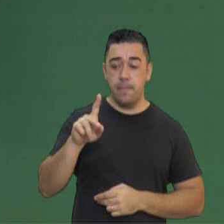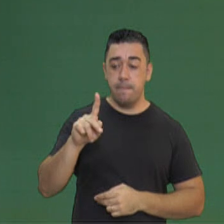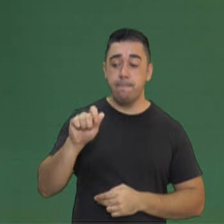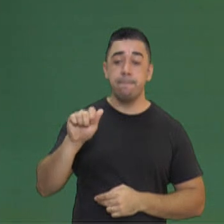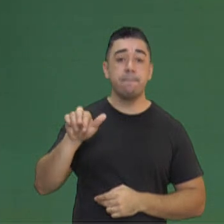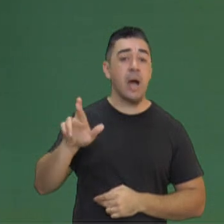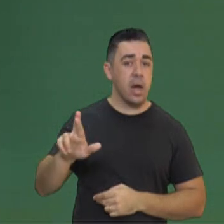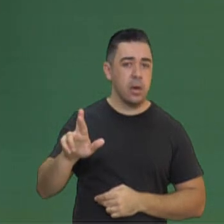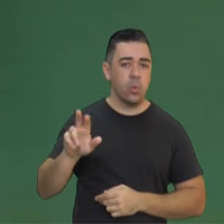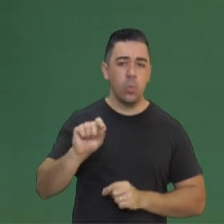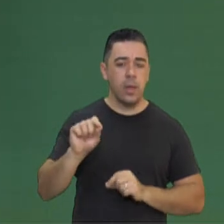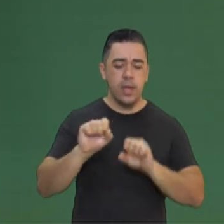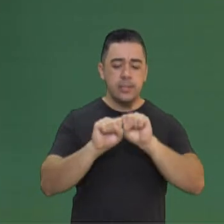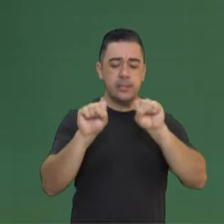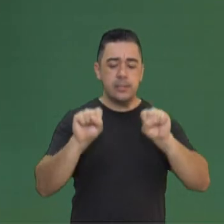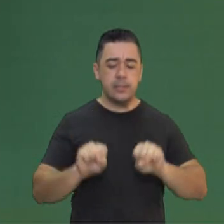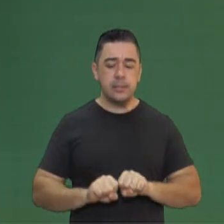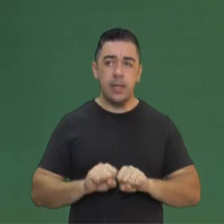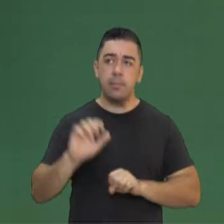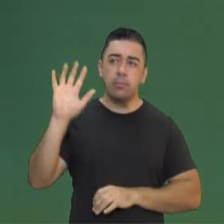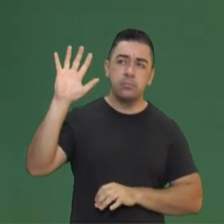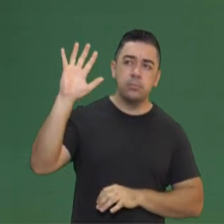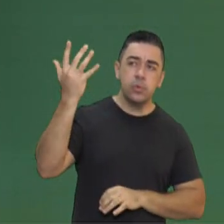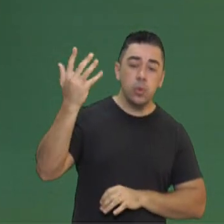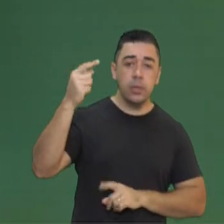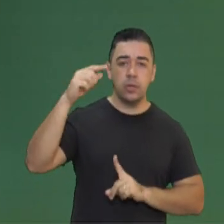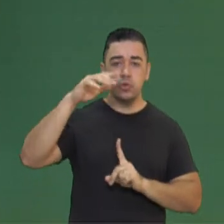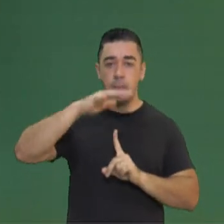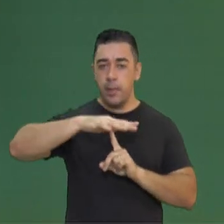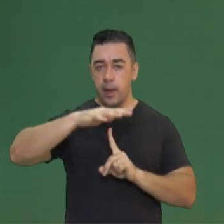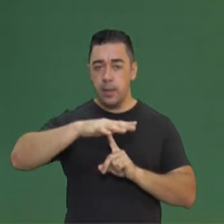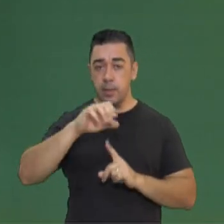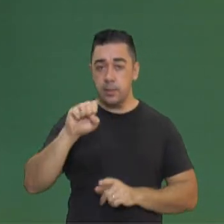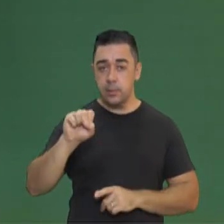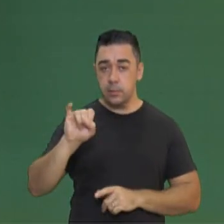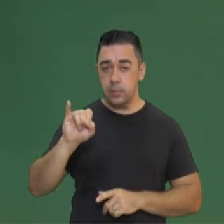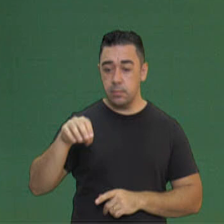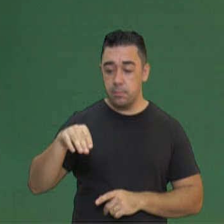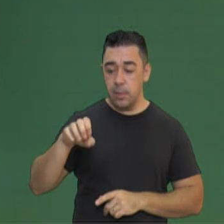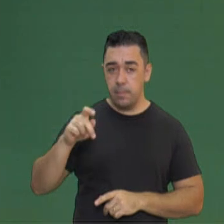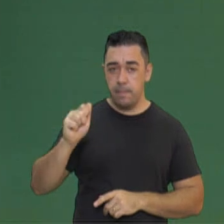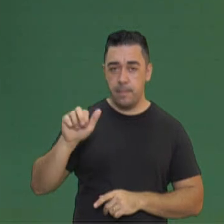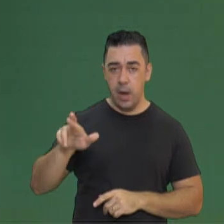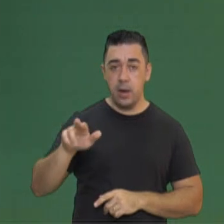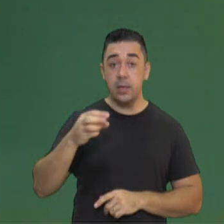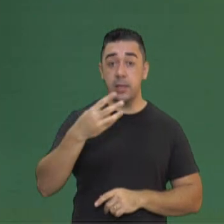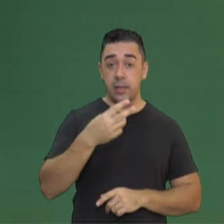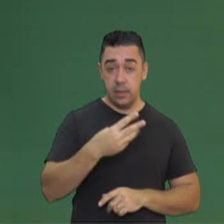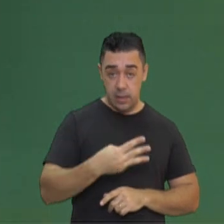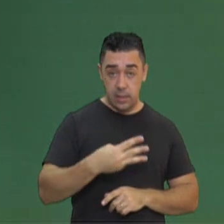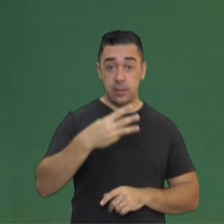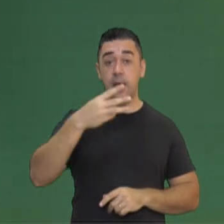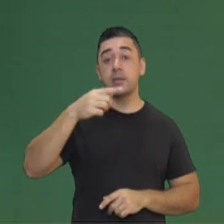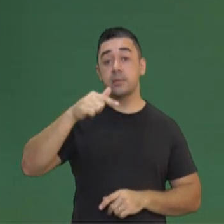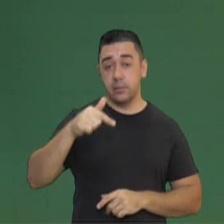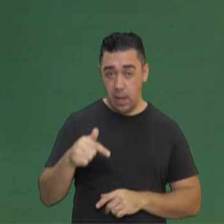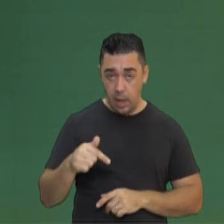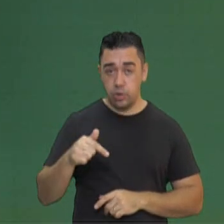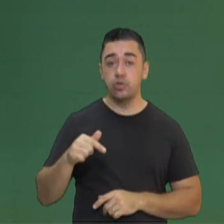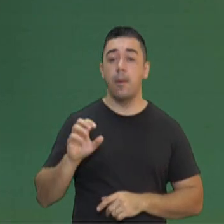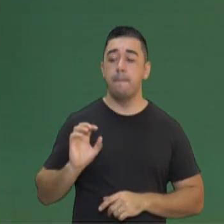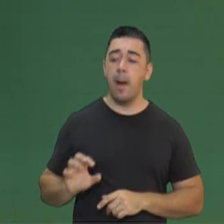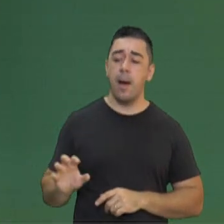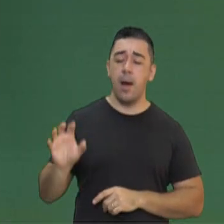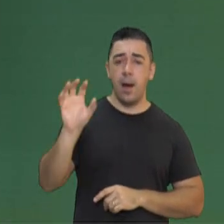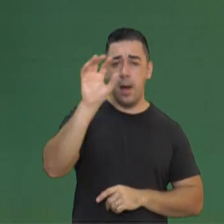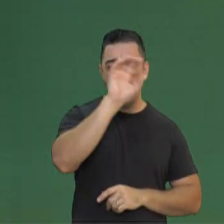o Sistema Meteorológico do Paraná. Do CIMEPAR, são 37 espalhadas pelo nosso